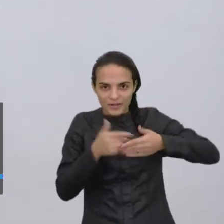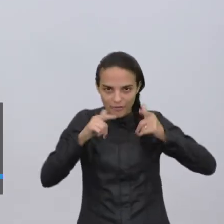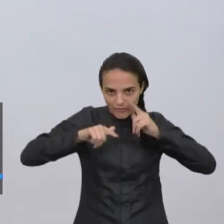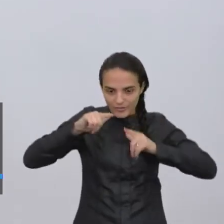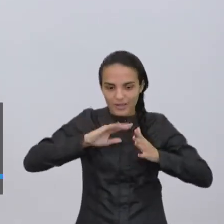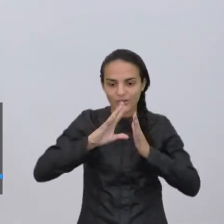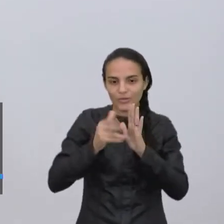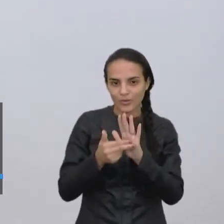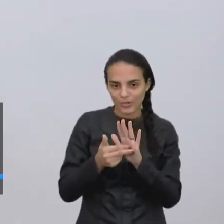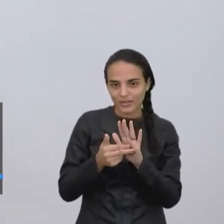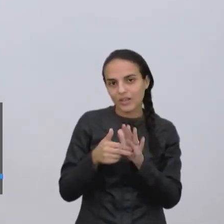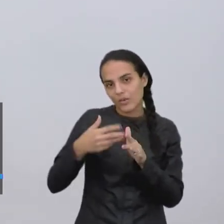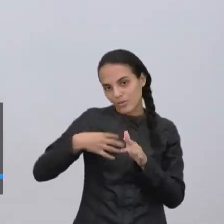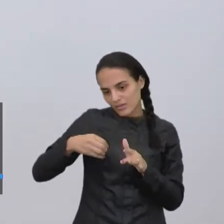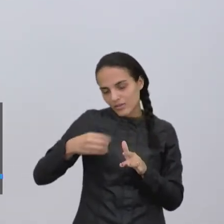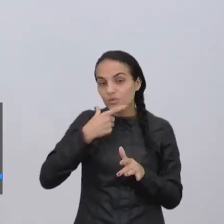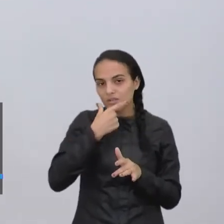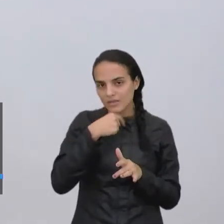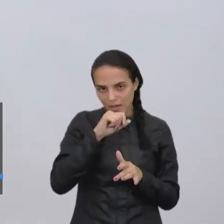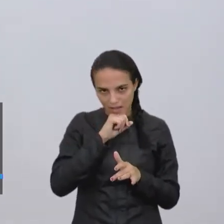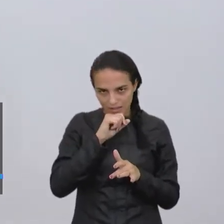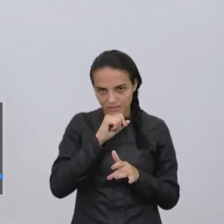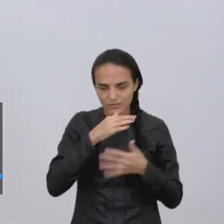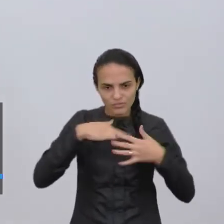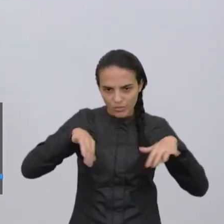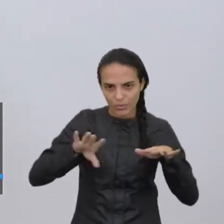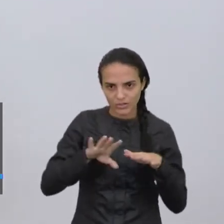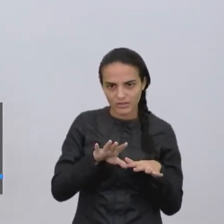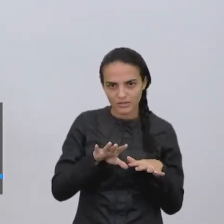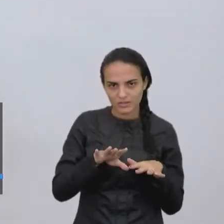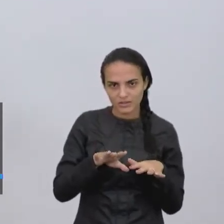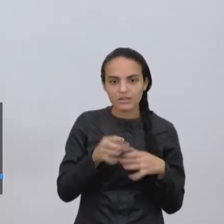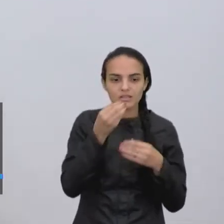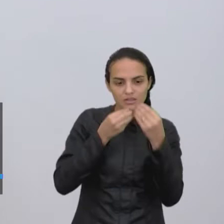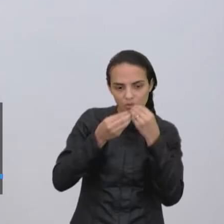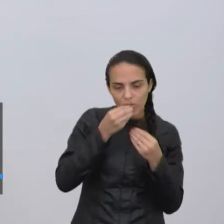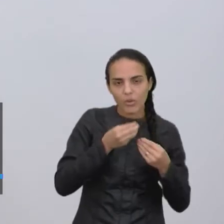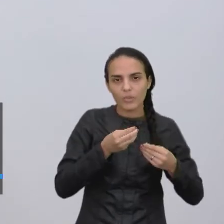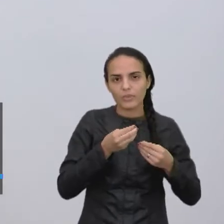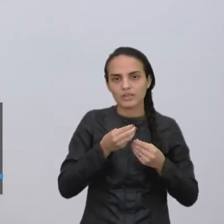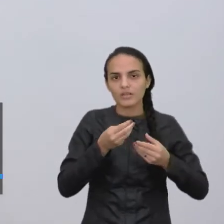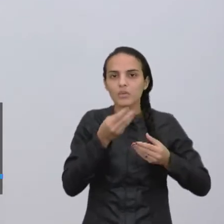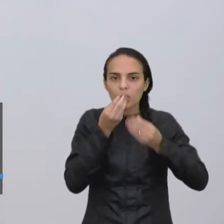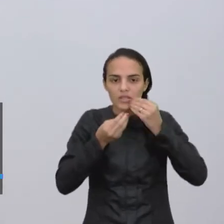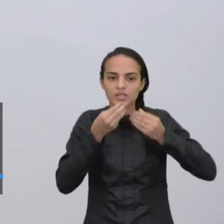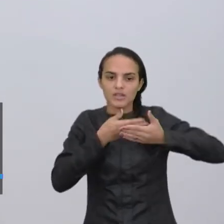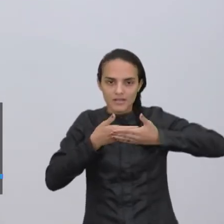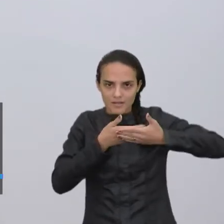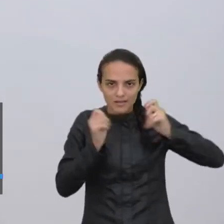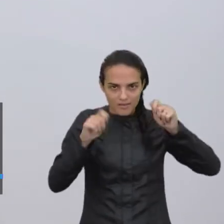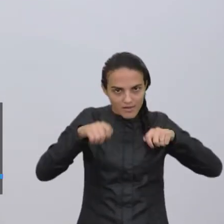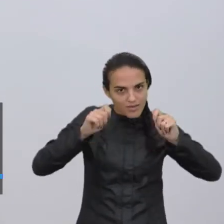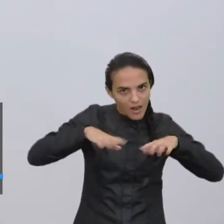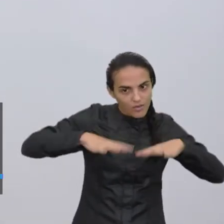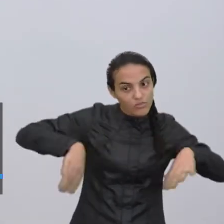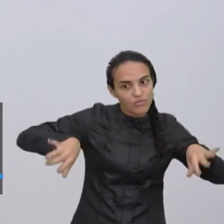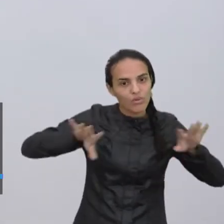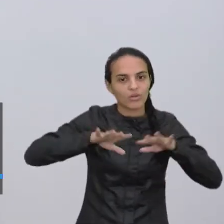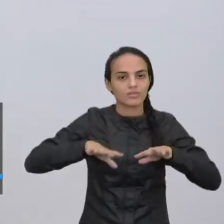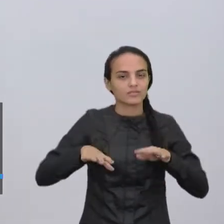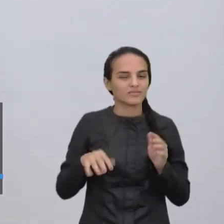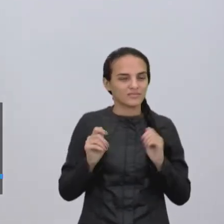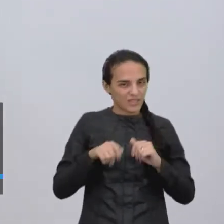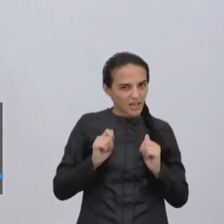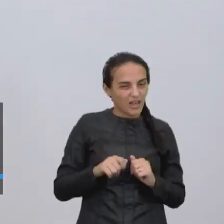crianças, os pais, né? Vou perguntar para os pais, mas todas as crianças que consomem papinha de neném? Será que dá para fazer com todo mundo? É